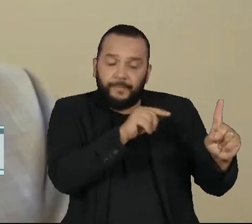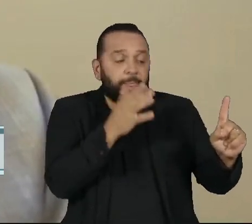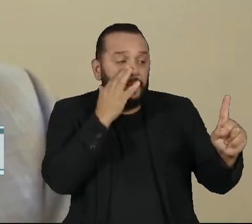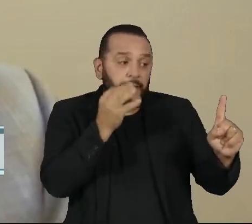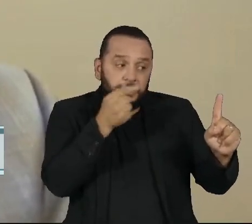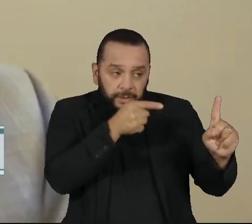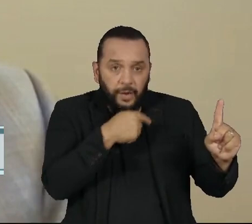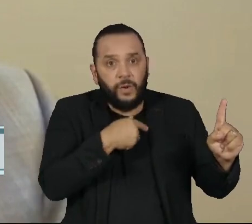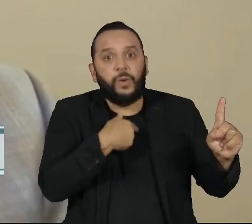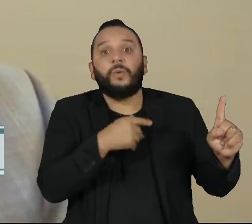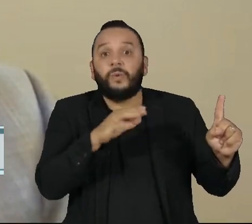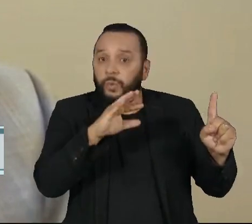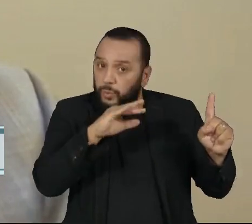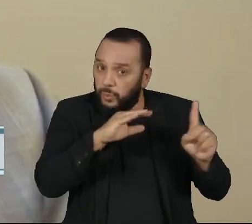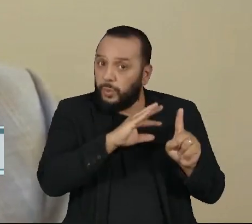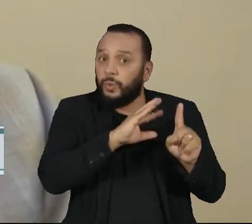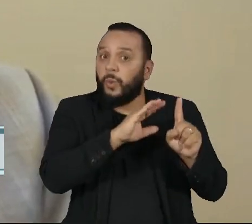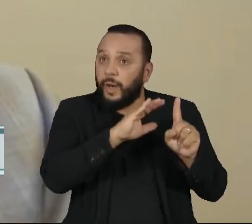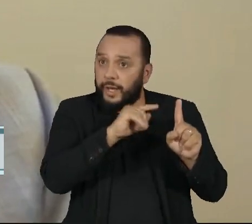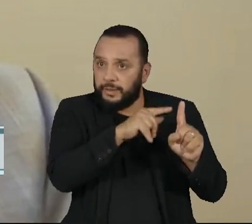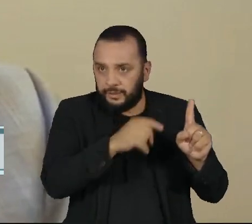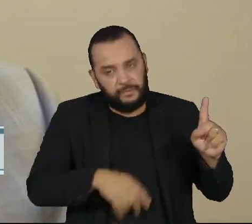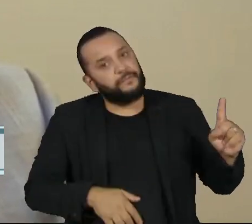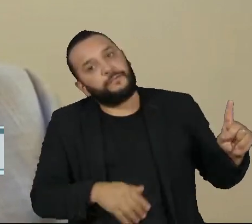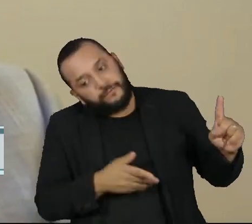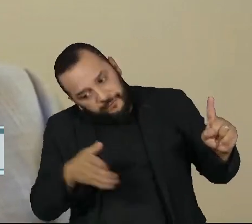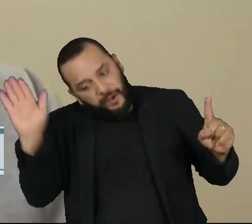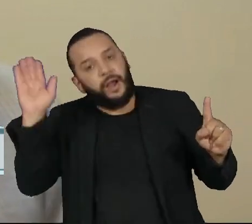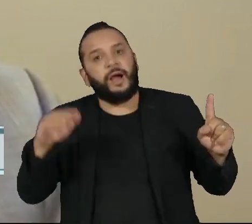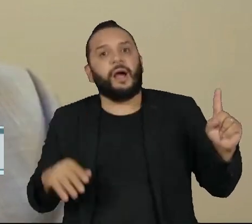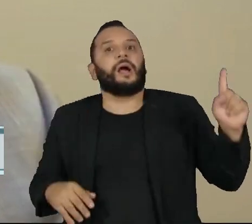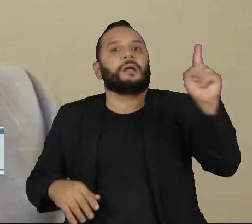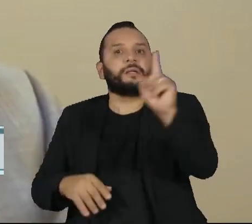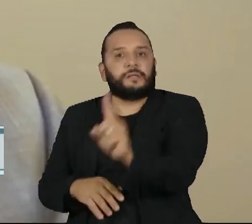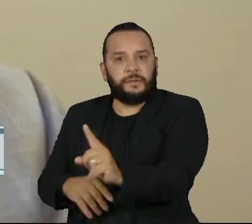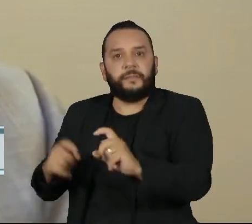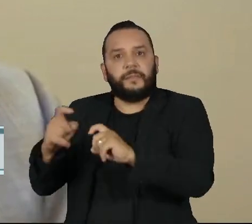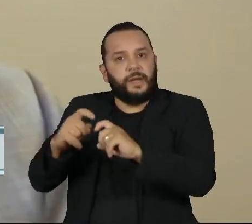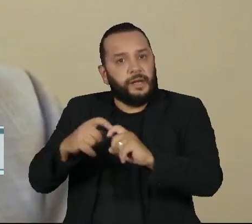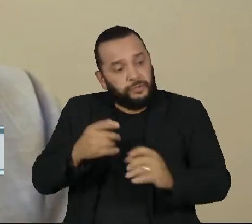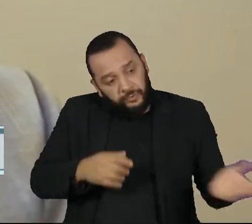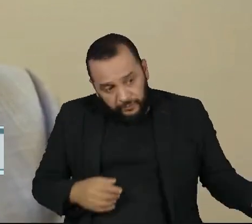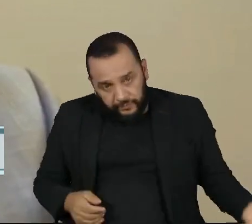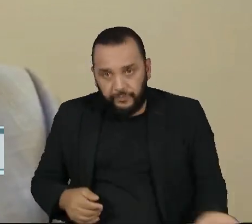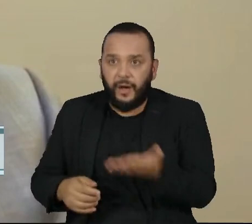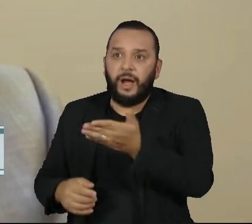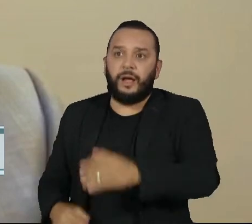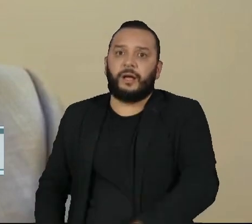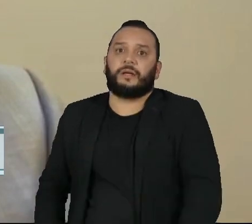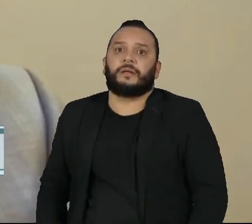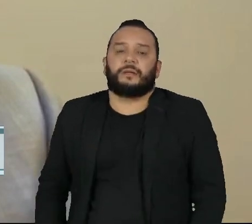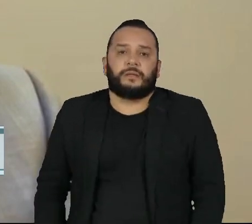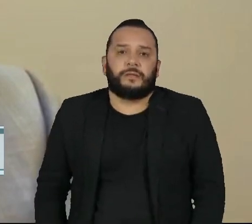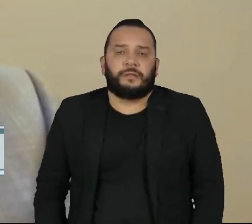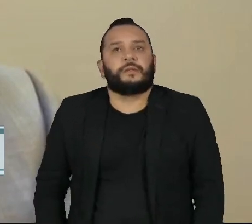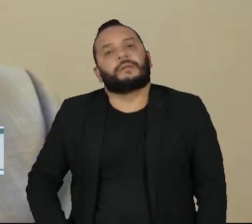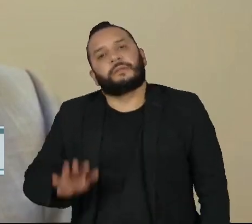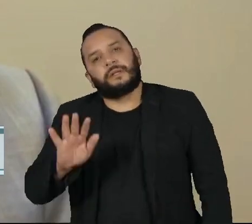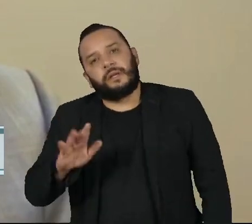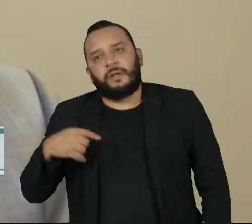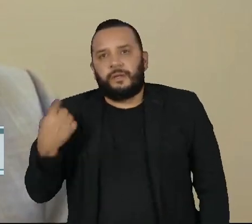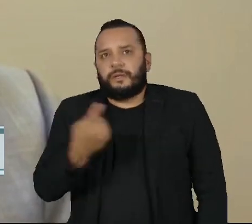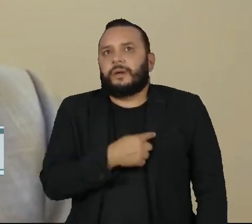ei, tem essa doença aí, você pode ser portador, procura ter um oftalmologista. Então, a gente achou um